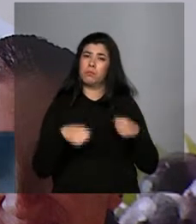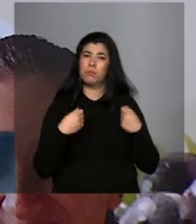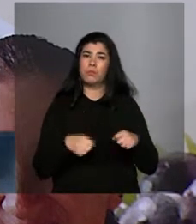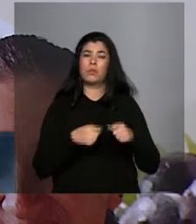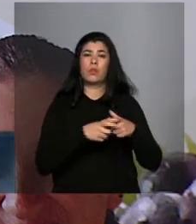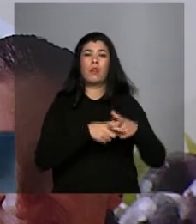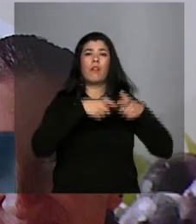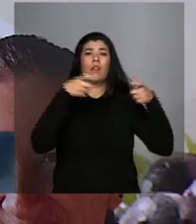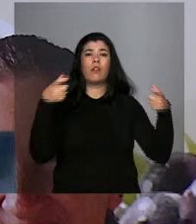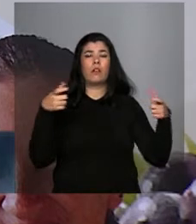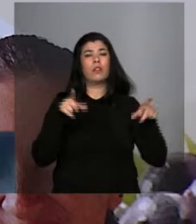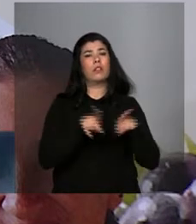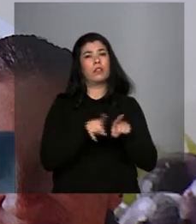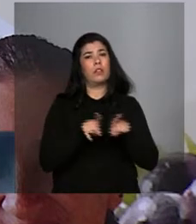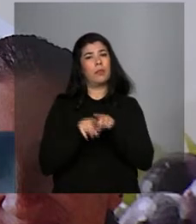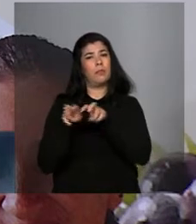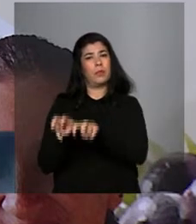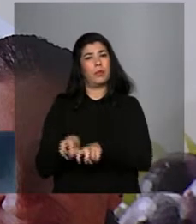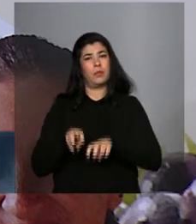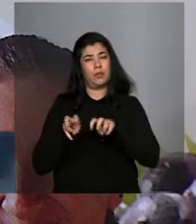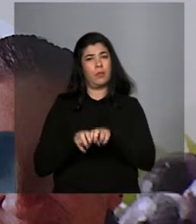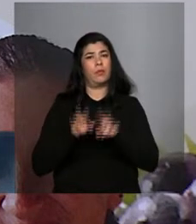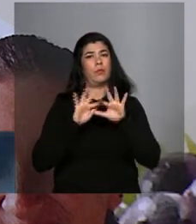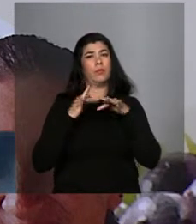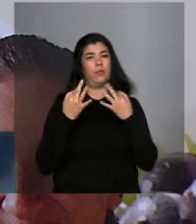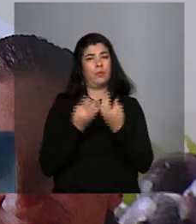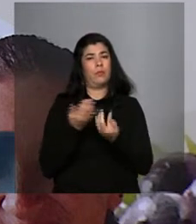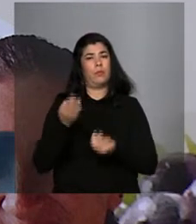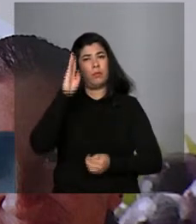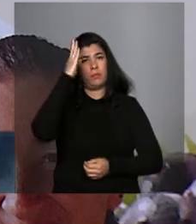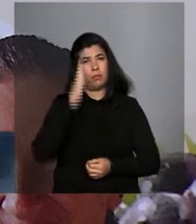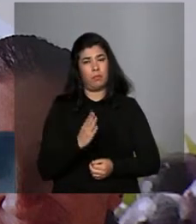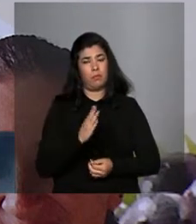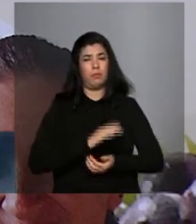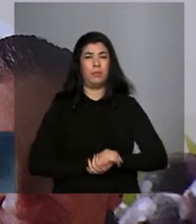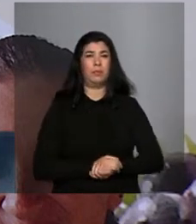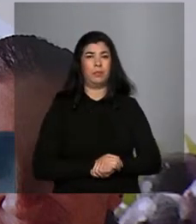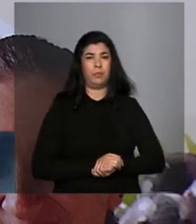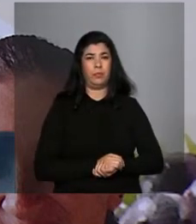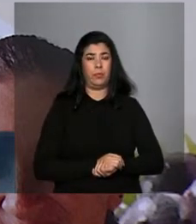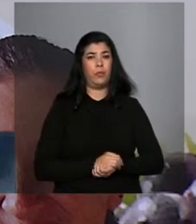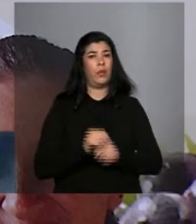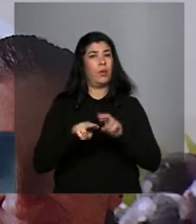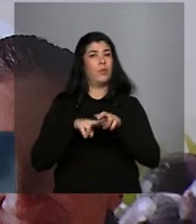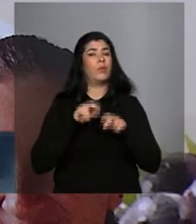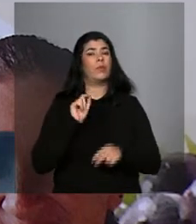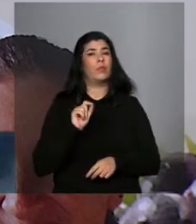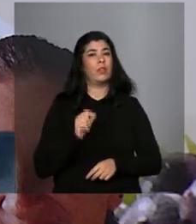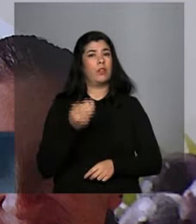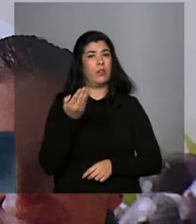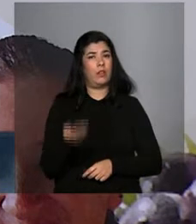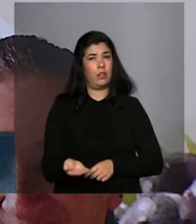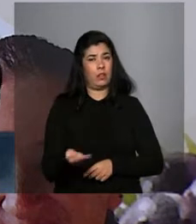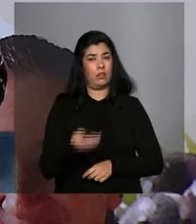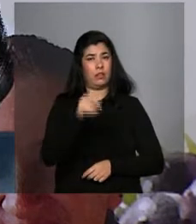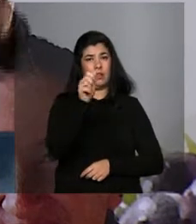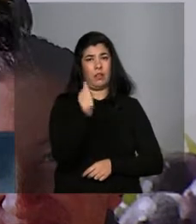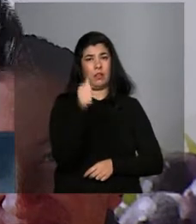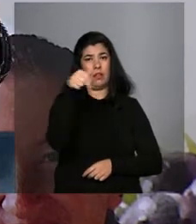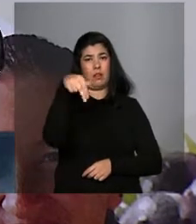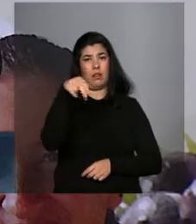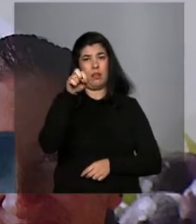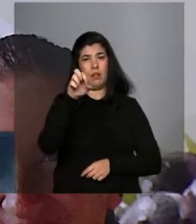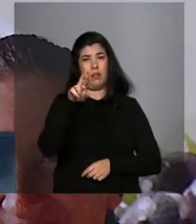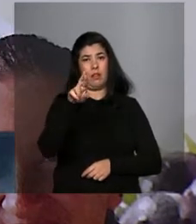necessário, aos grandes também, agricultores do Brasil. Por isso, a Anater é uma cooperação